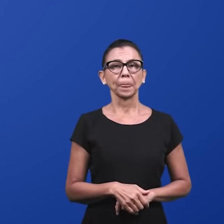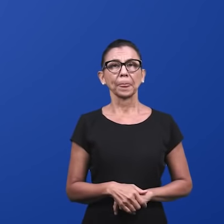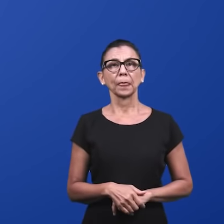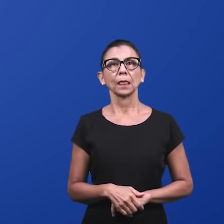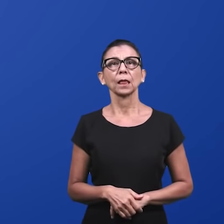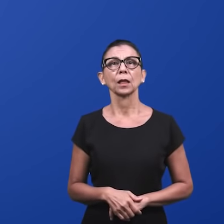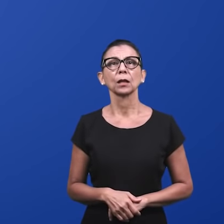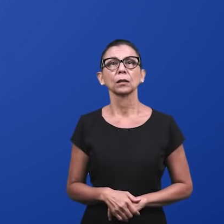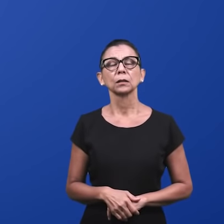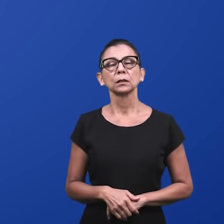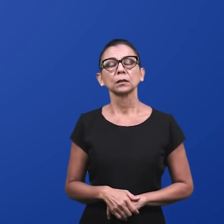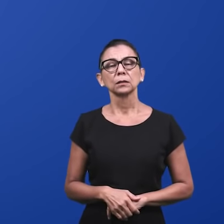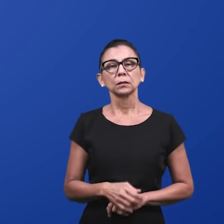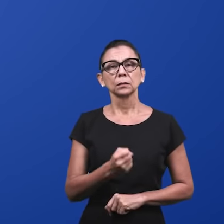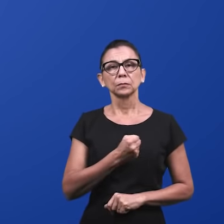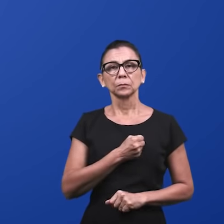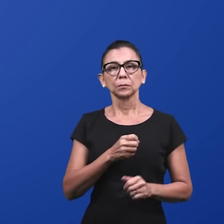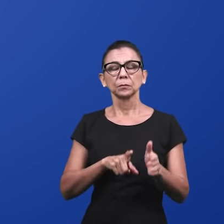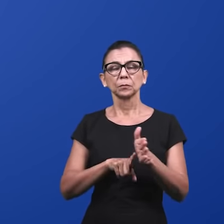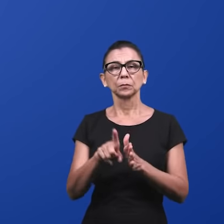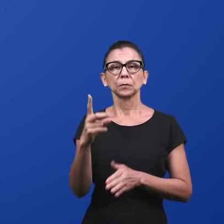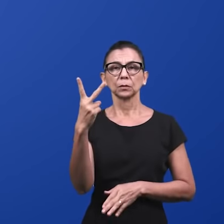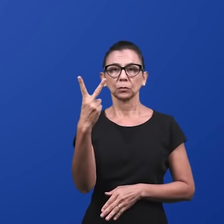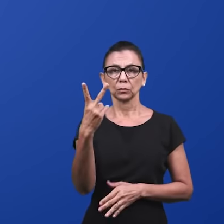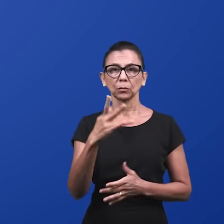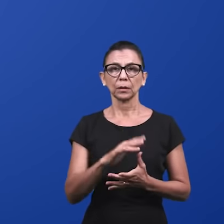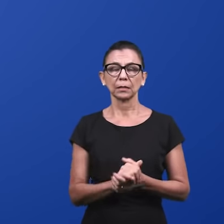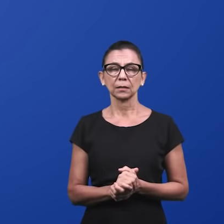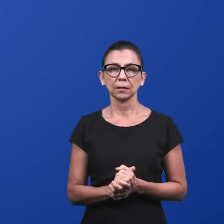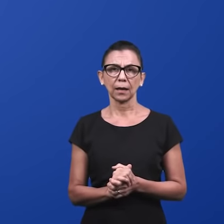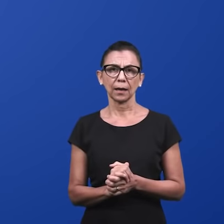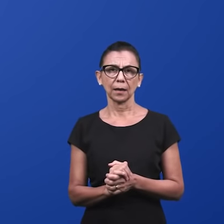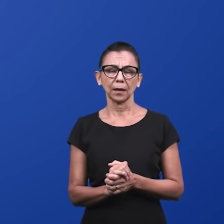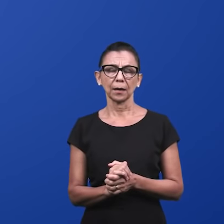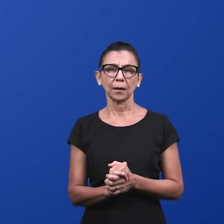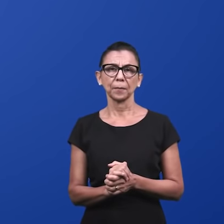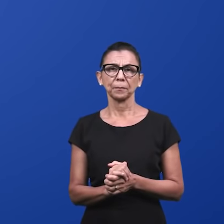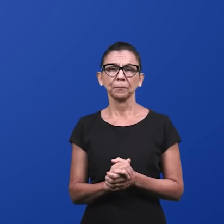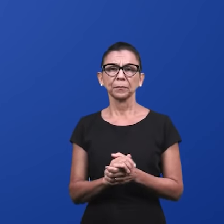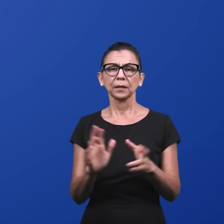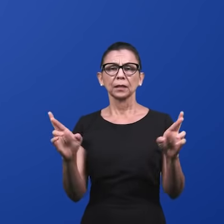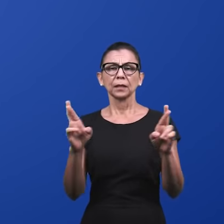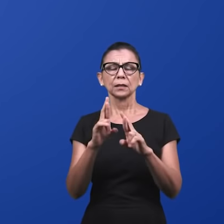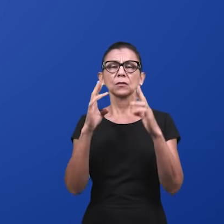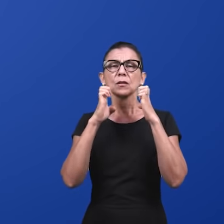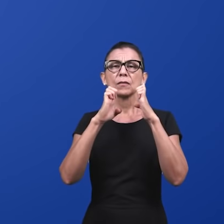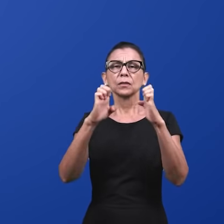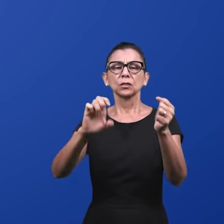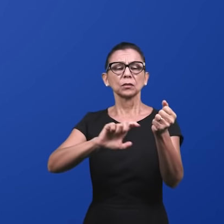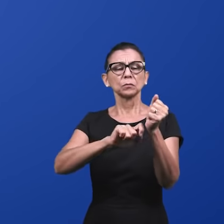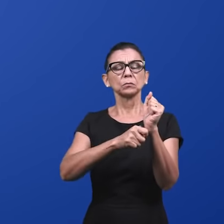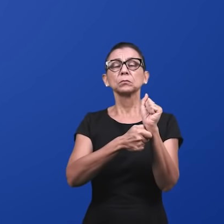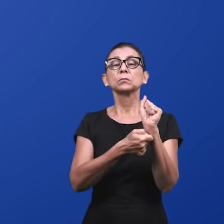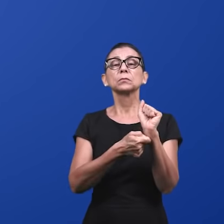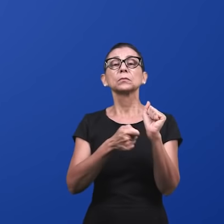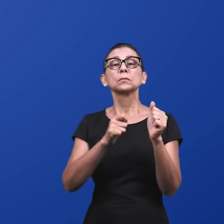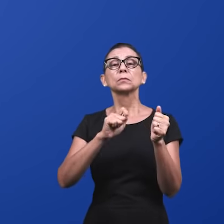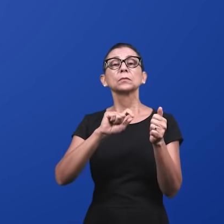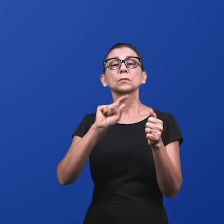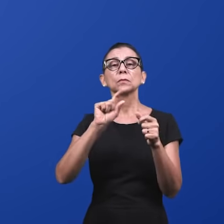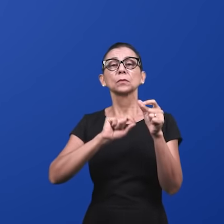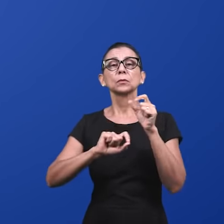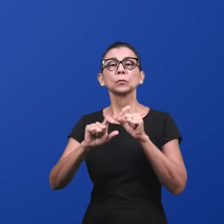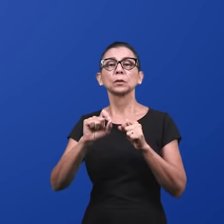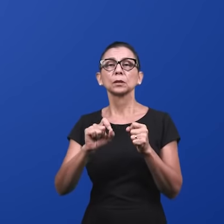da Escola Bíblica Dominical, que diz: com relação ao Evangelho, o que é o mistério? Mistérios são